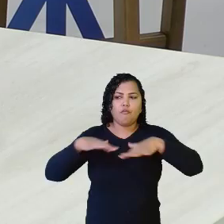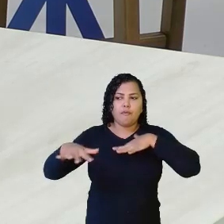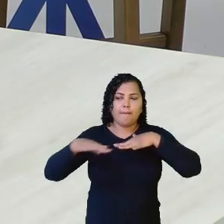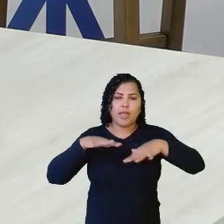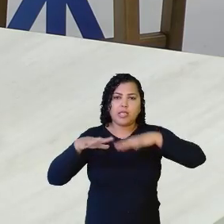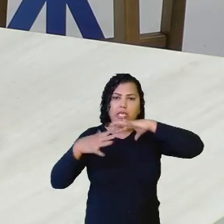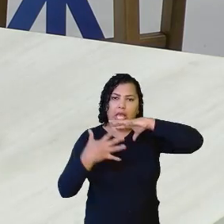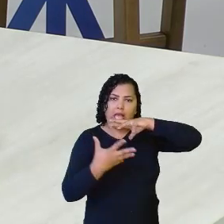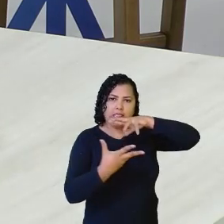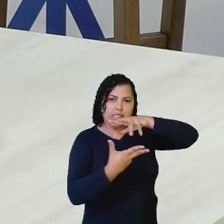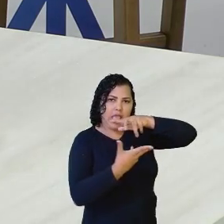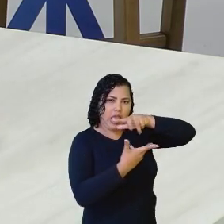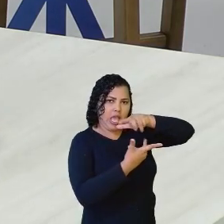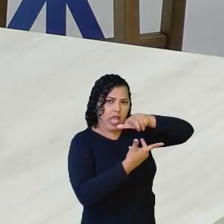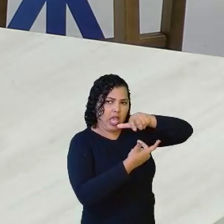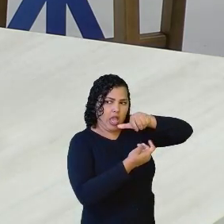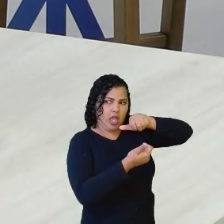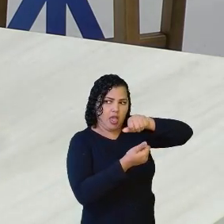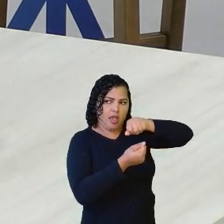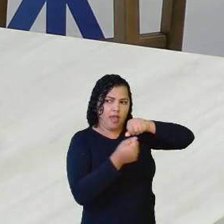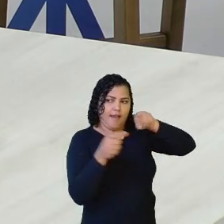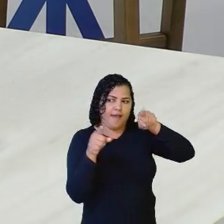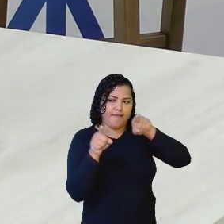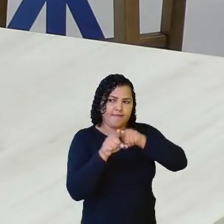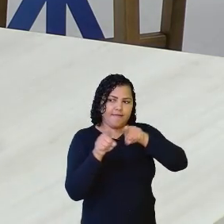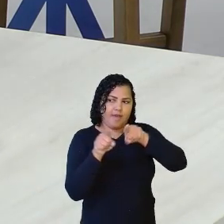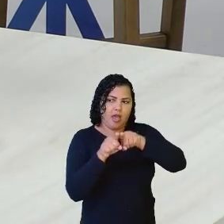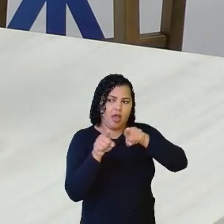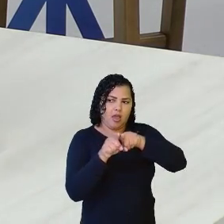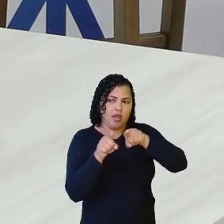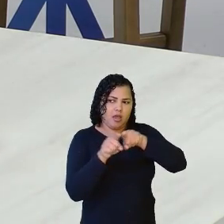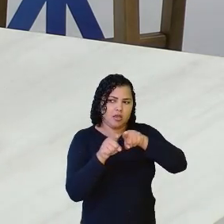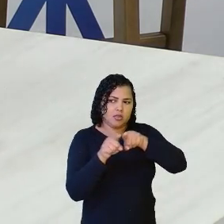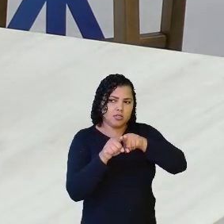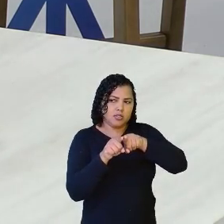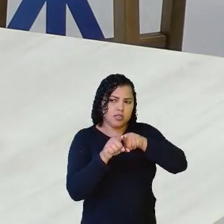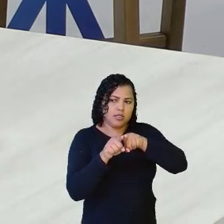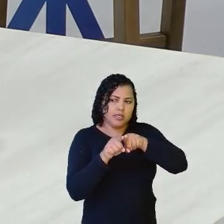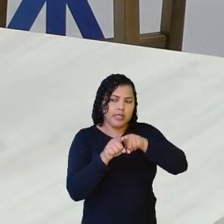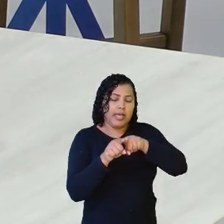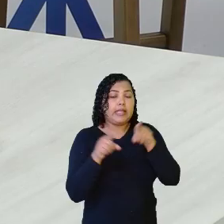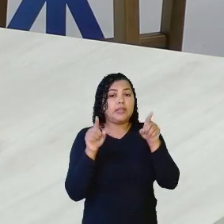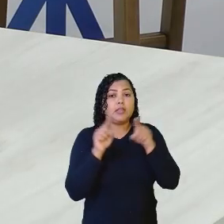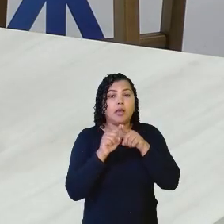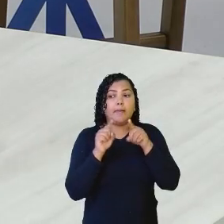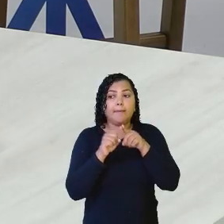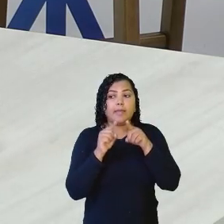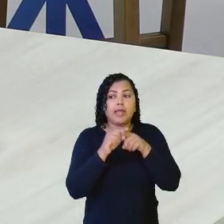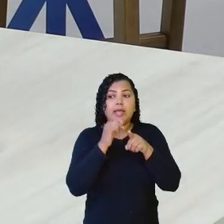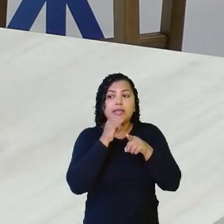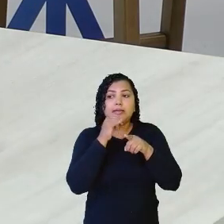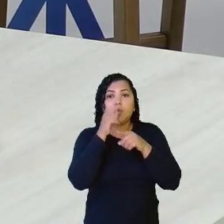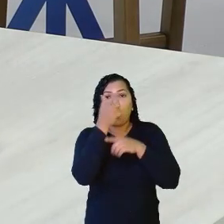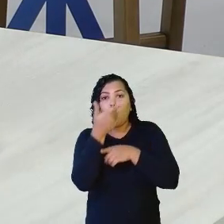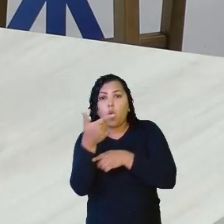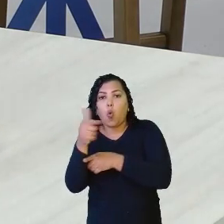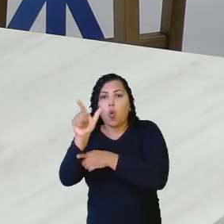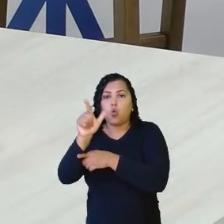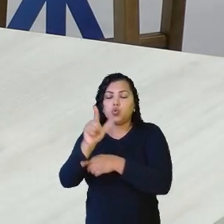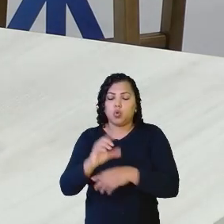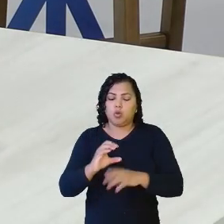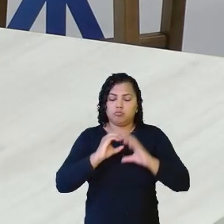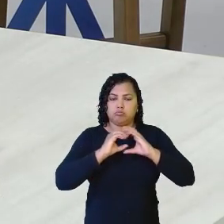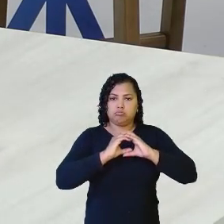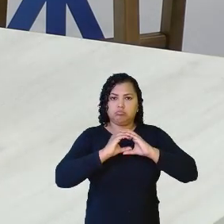a Terra está fazendo aqui, ó, ao redor do Sol, e ao mesmo tempo nós temos o outro